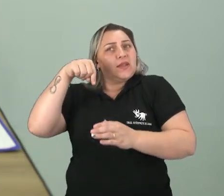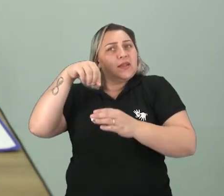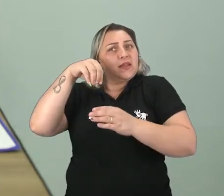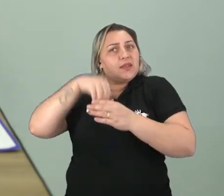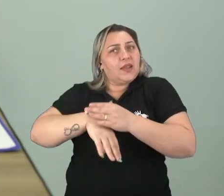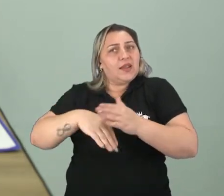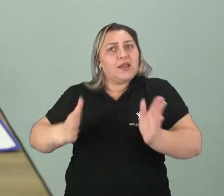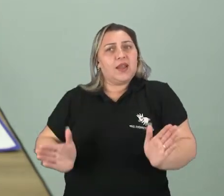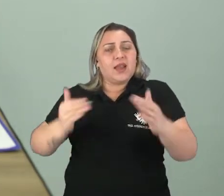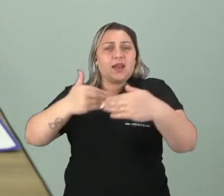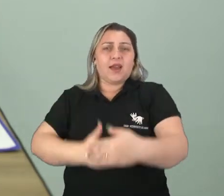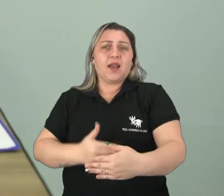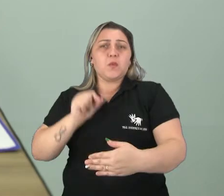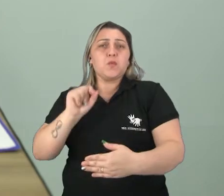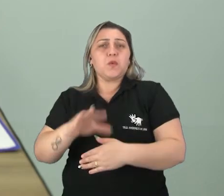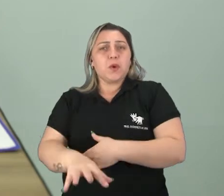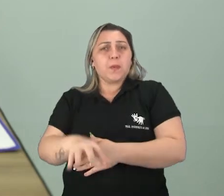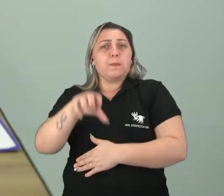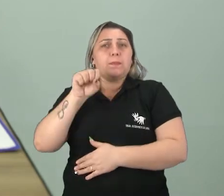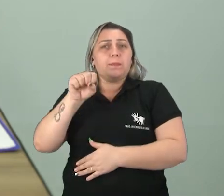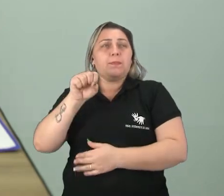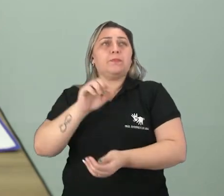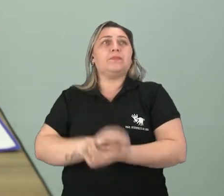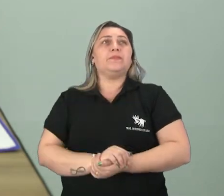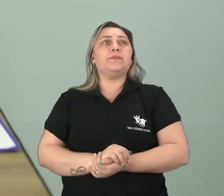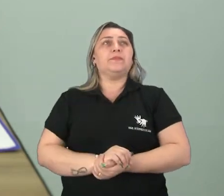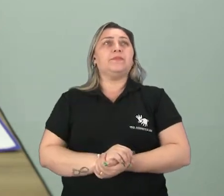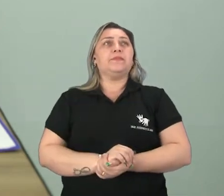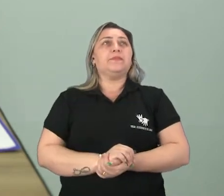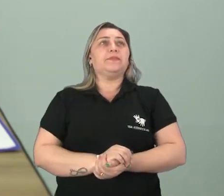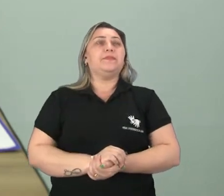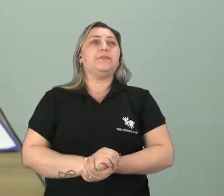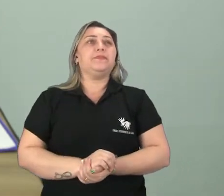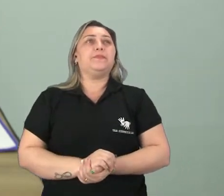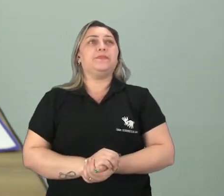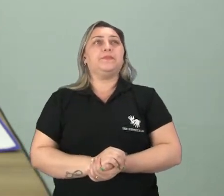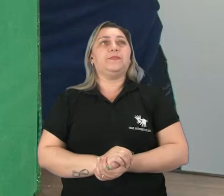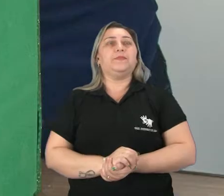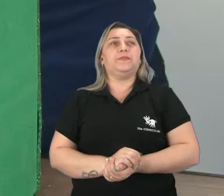Caixa em O que será que eu peguei sentenciante